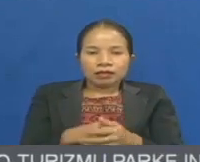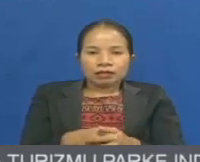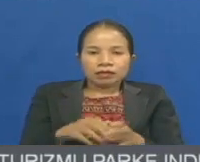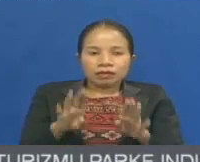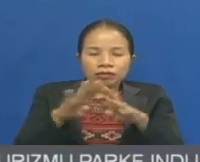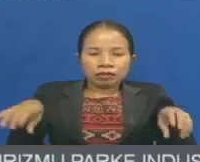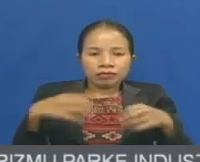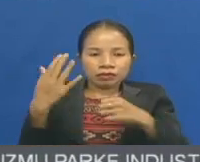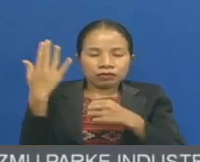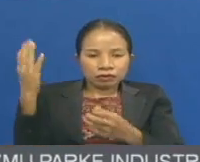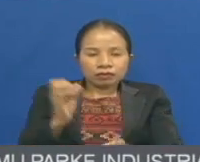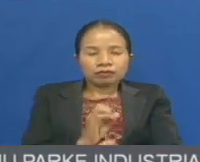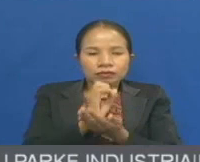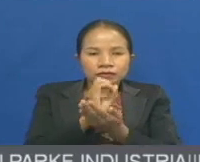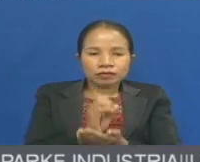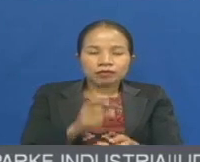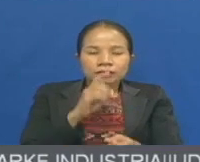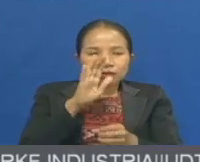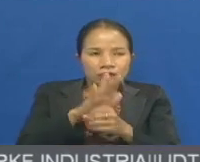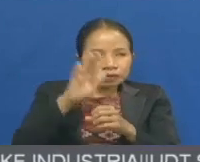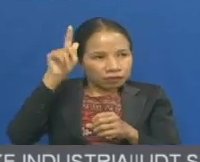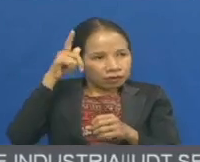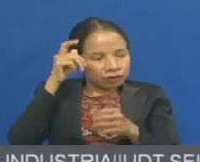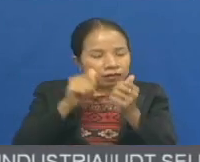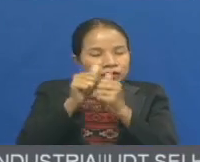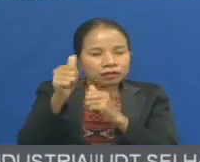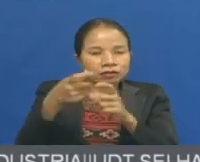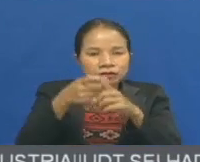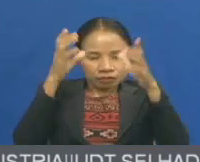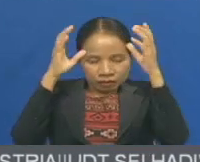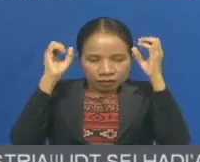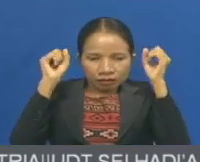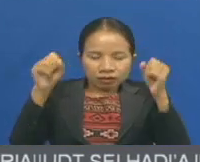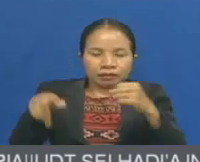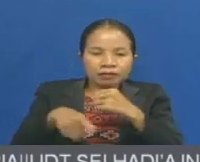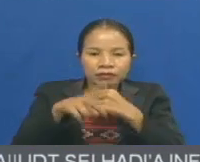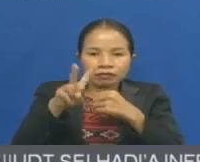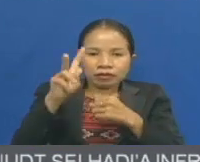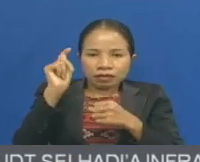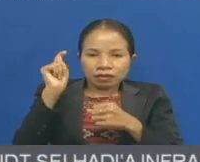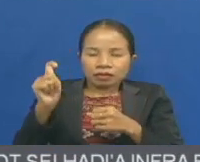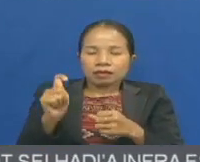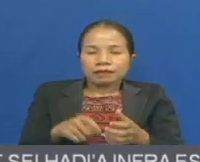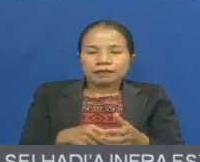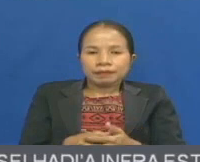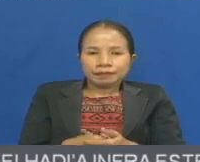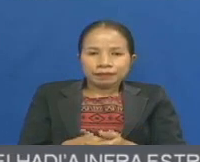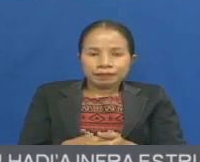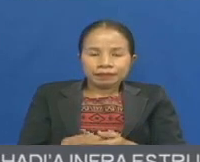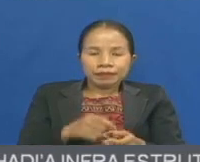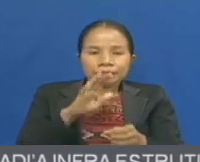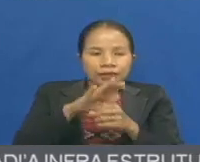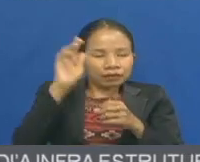e Raiwa. Compromisso político de Erra Togo, se presidente Partido Os Verdes de Timor, e a